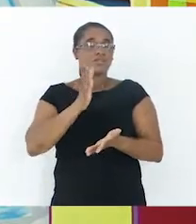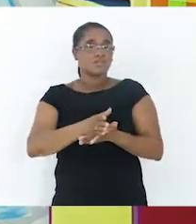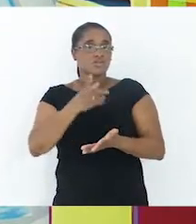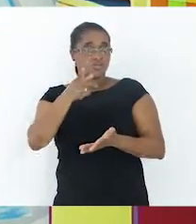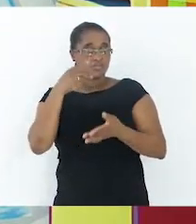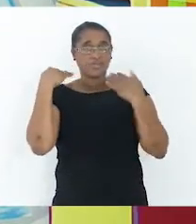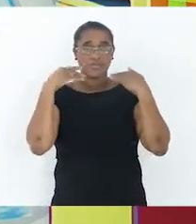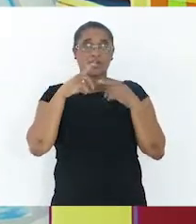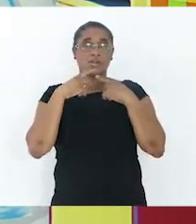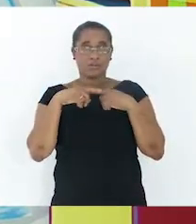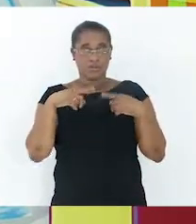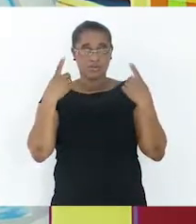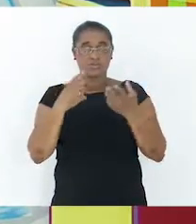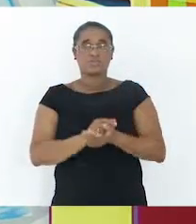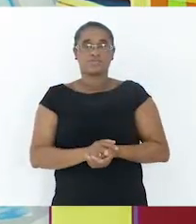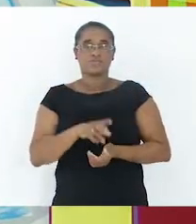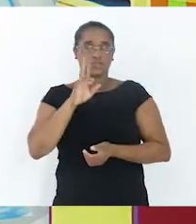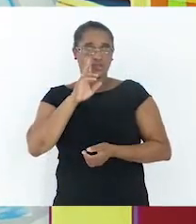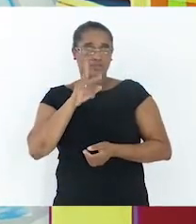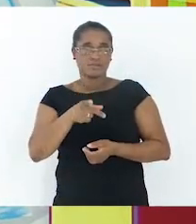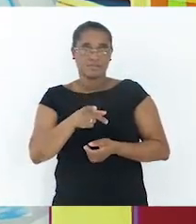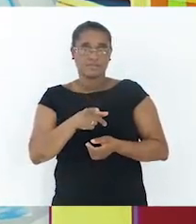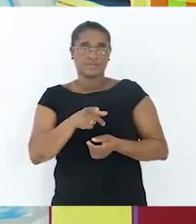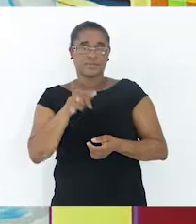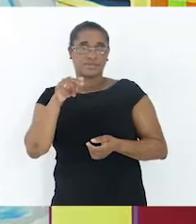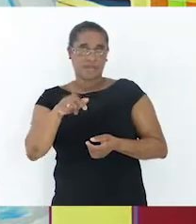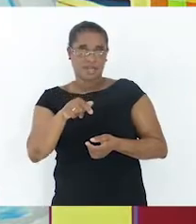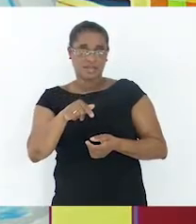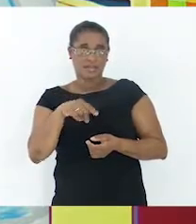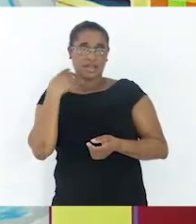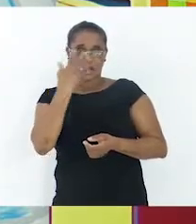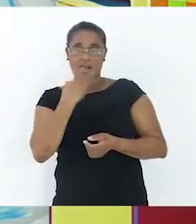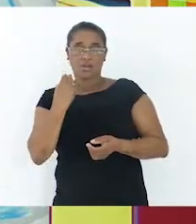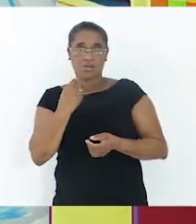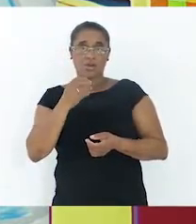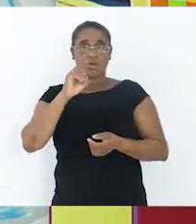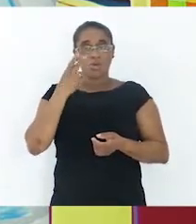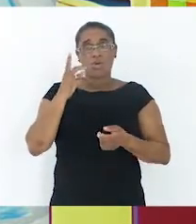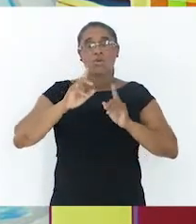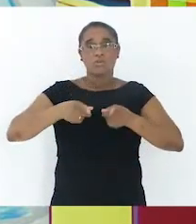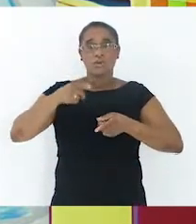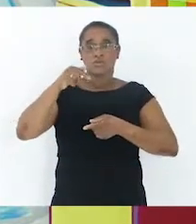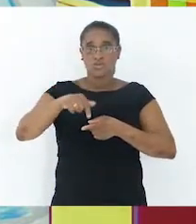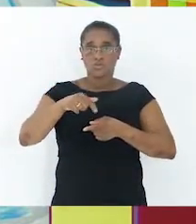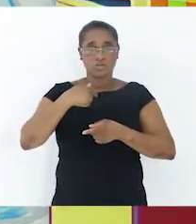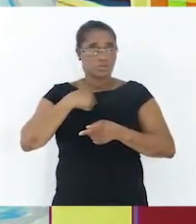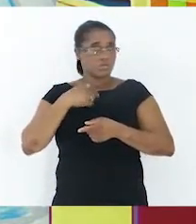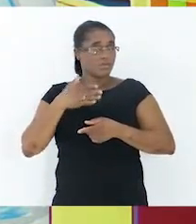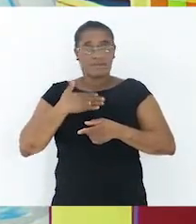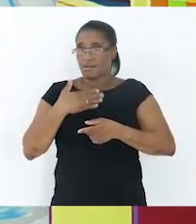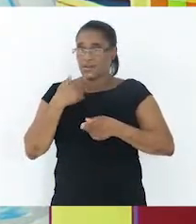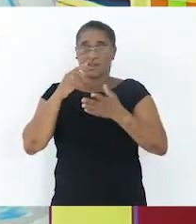ou um aviso. Desculpem, nessa aula ou a partir de hoje eu não quero uso